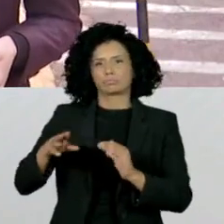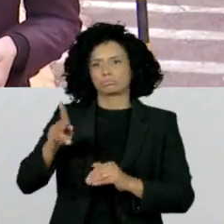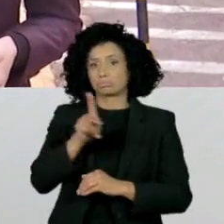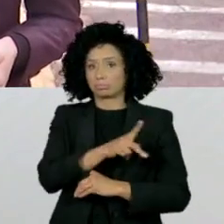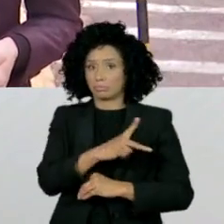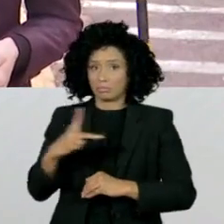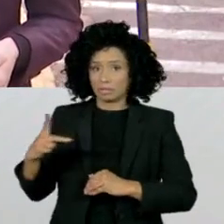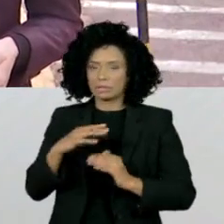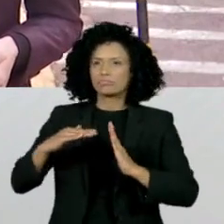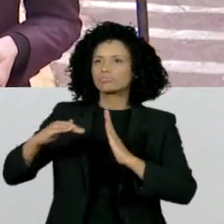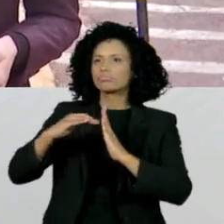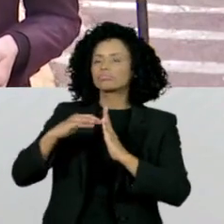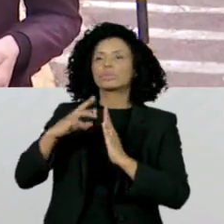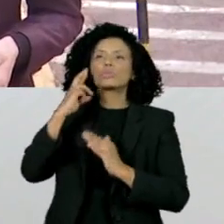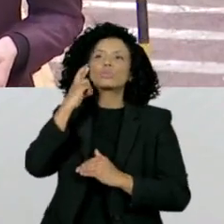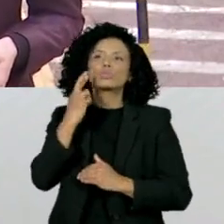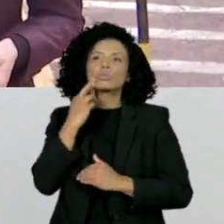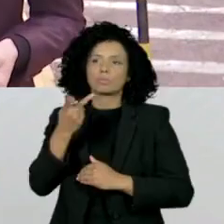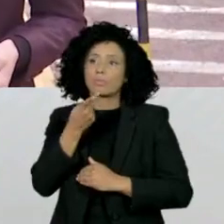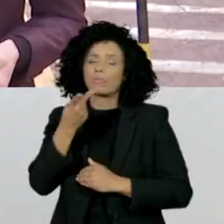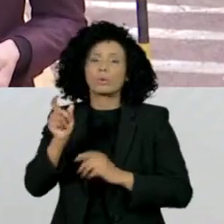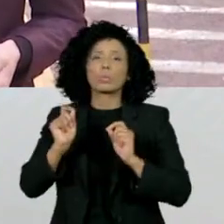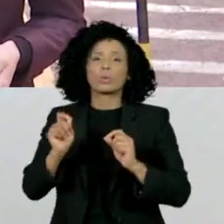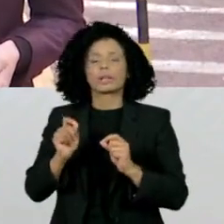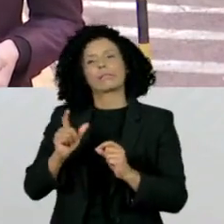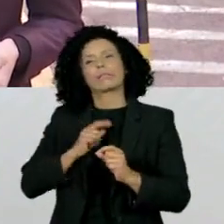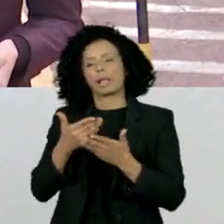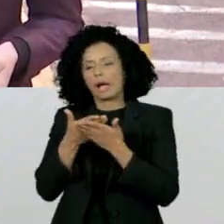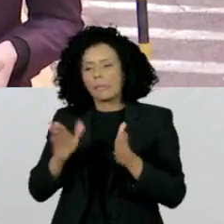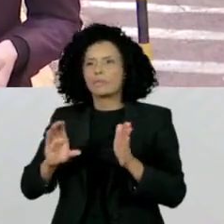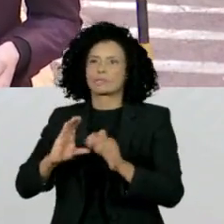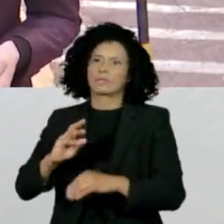ainda assim a instalação dessa comissão não deve acontecer tão facilmente.